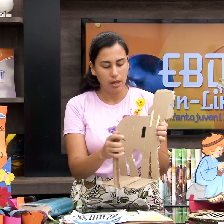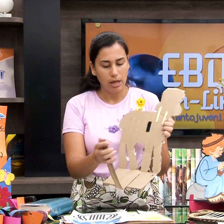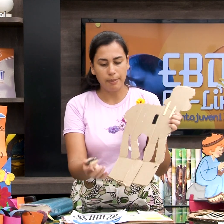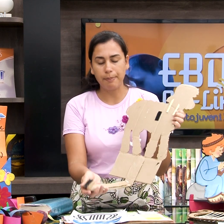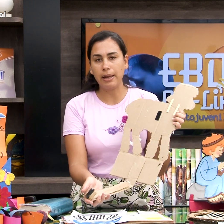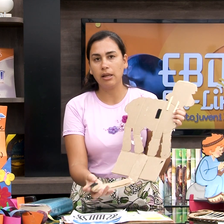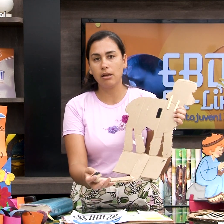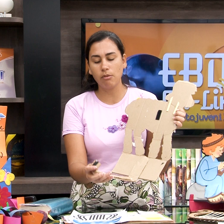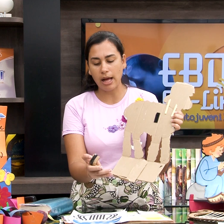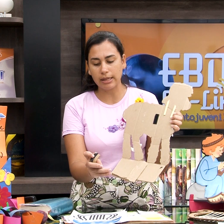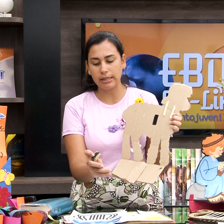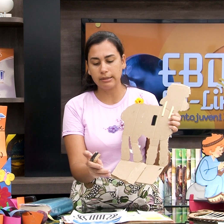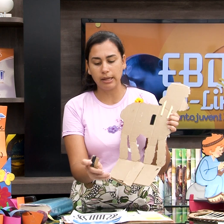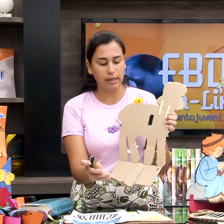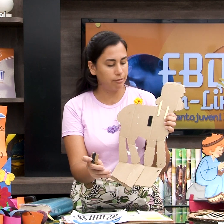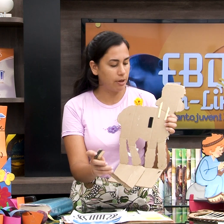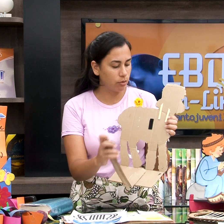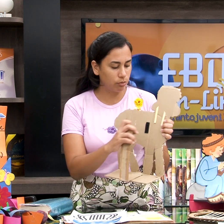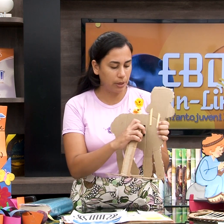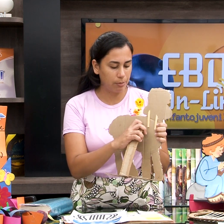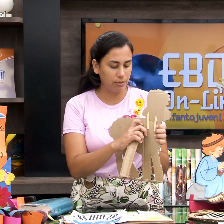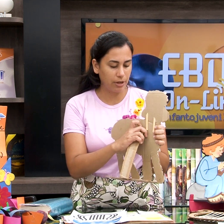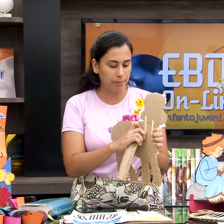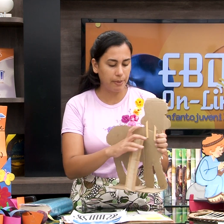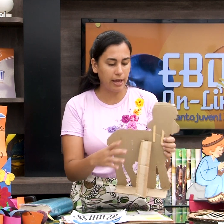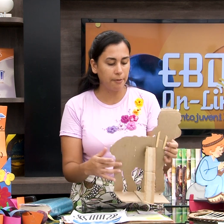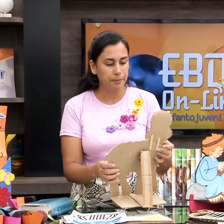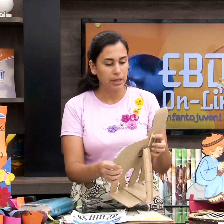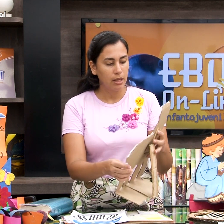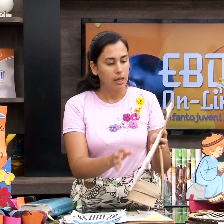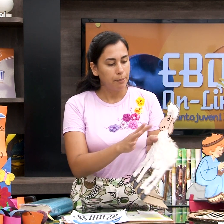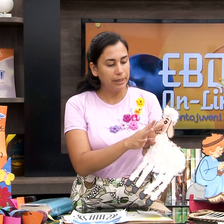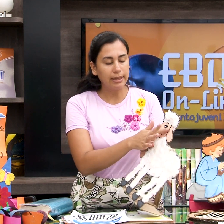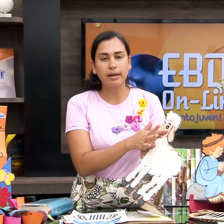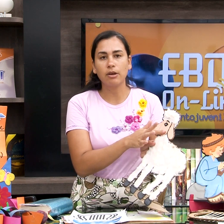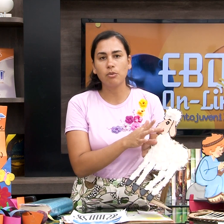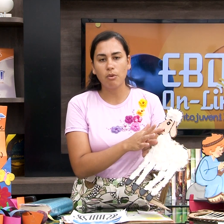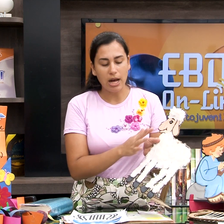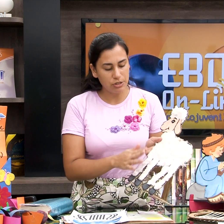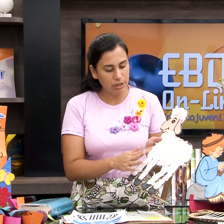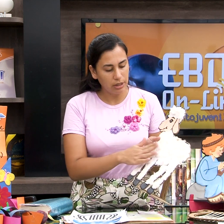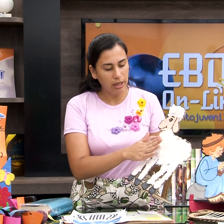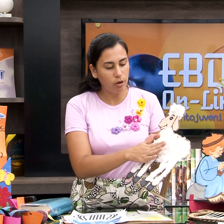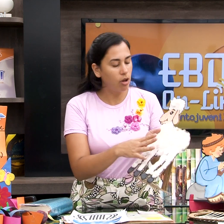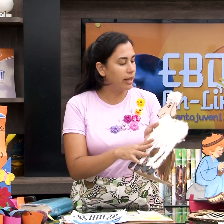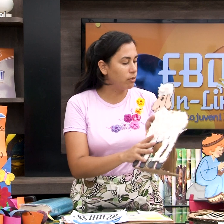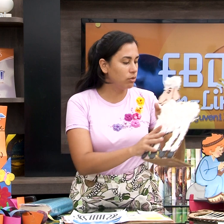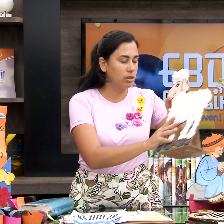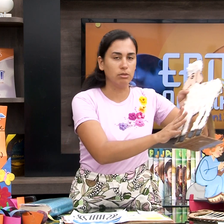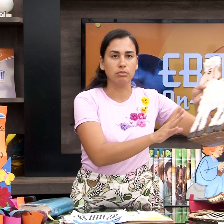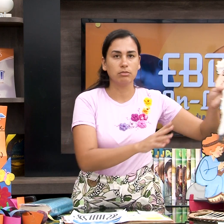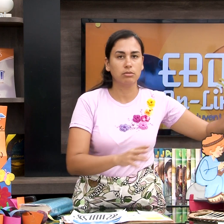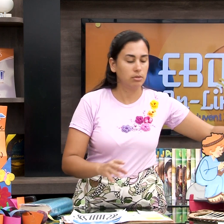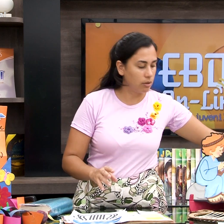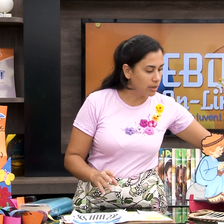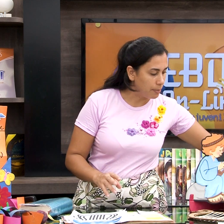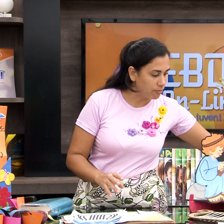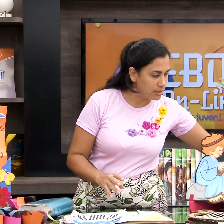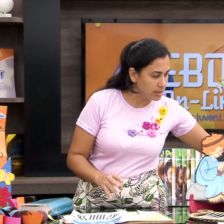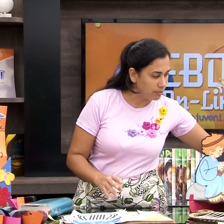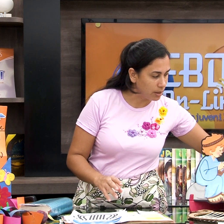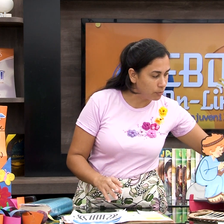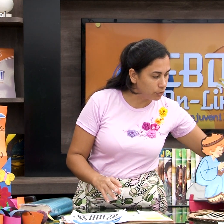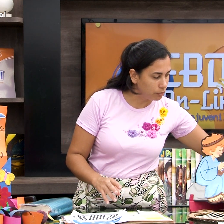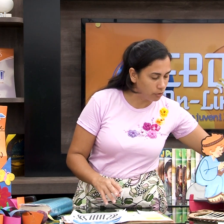nela. Ela é papelão. Aqui tem velcro pra ela poder ficar em pé. Pintei aqui com guache e colei algodão. Então